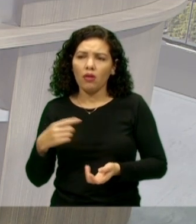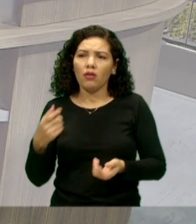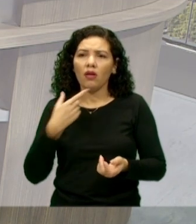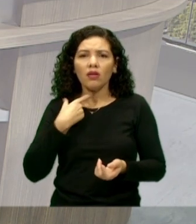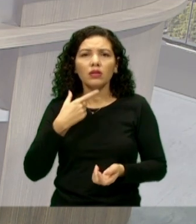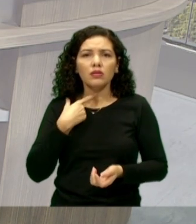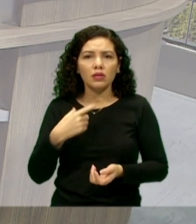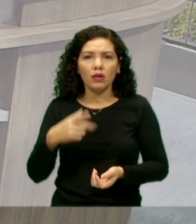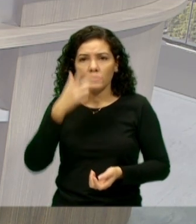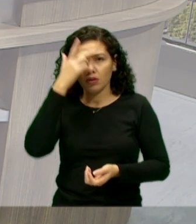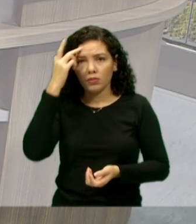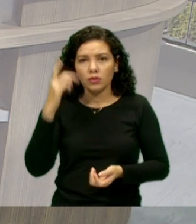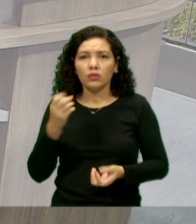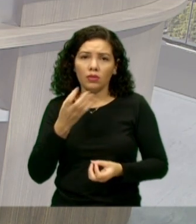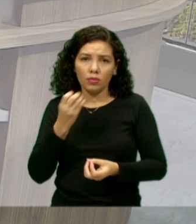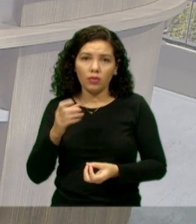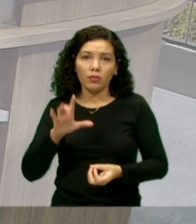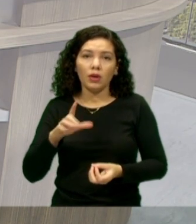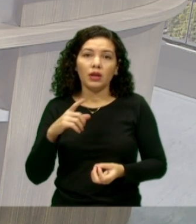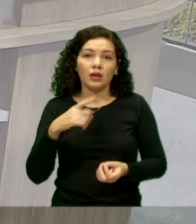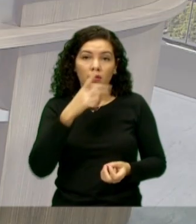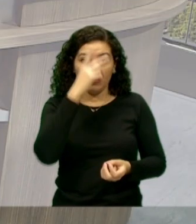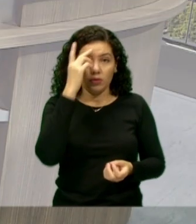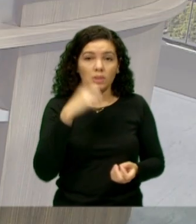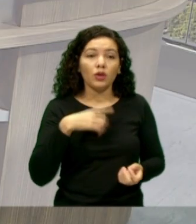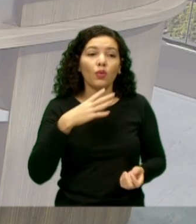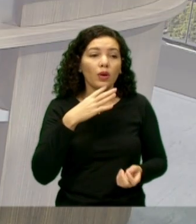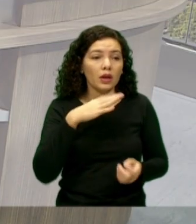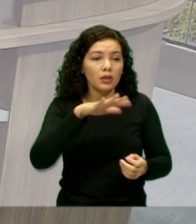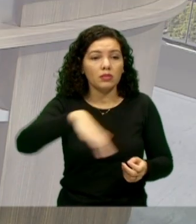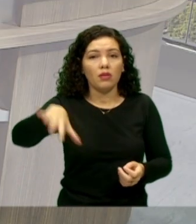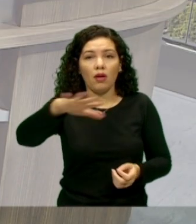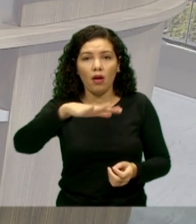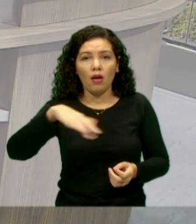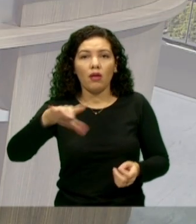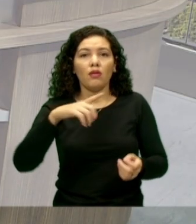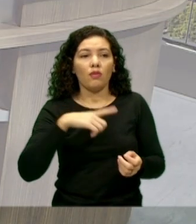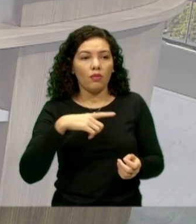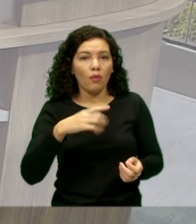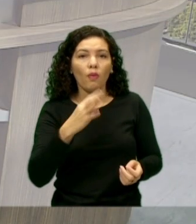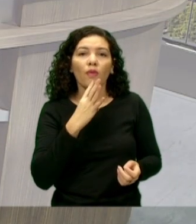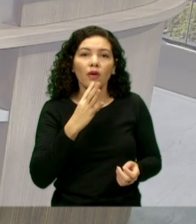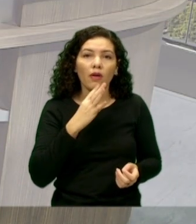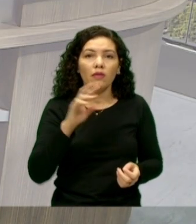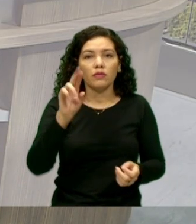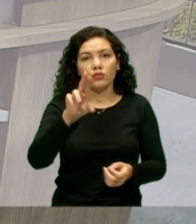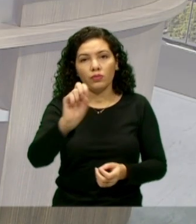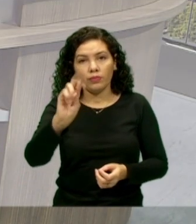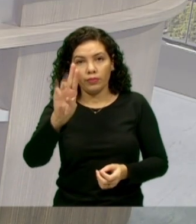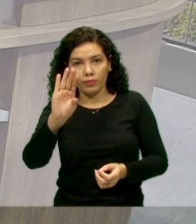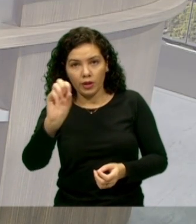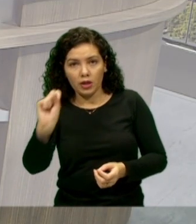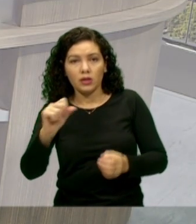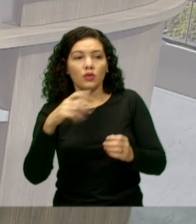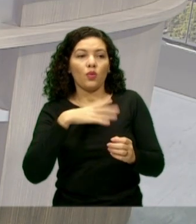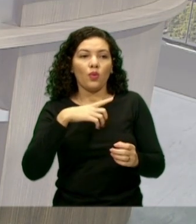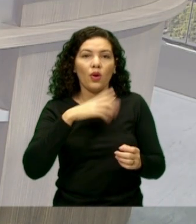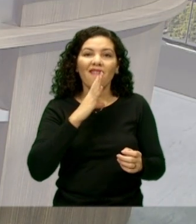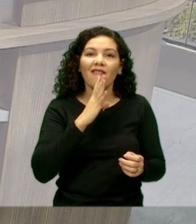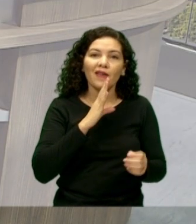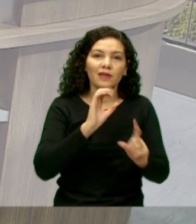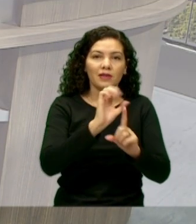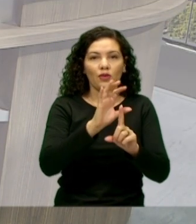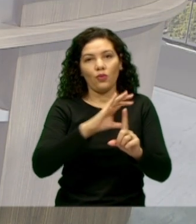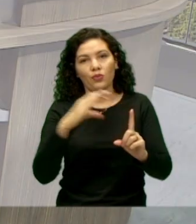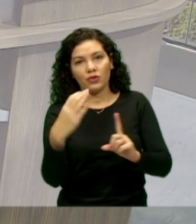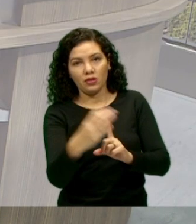vezes conheçam a realidade daquela região onde está trabalhando, daquele posto de saúde, daquela comunidade, né? E hoje nós já